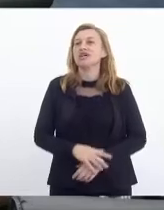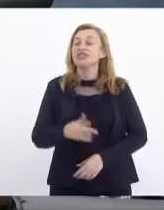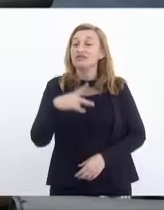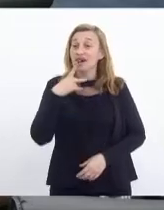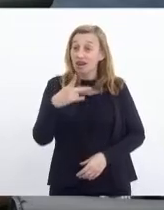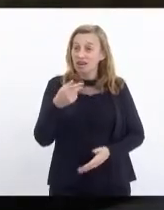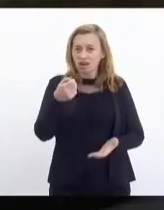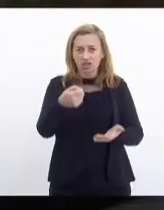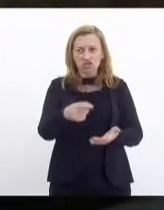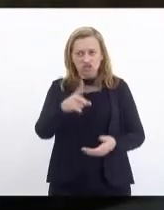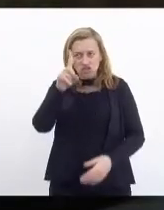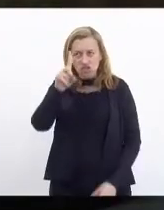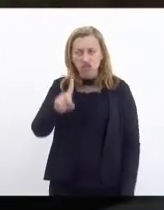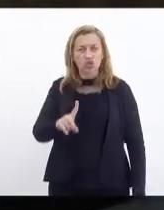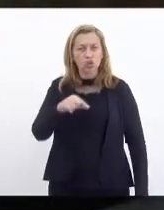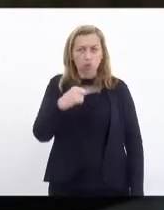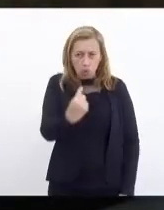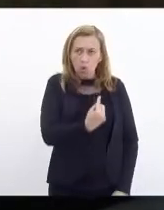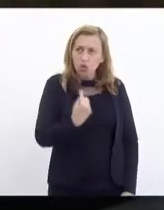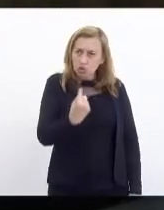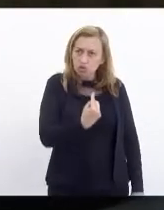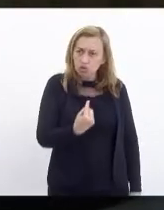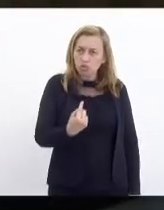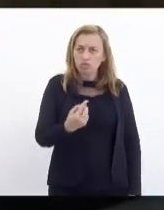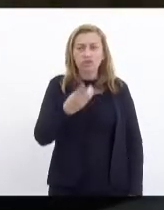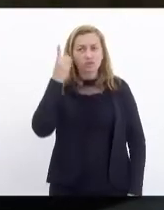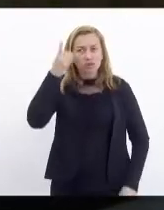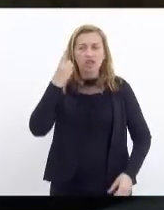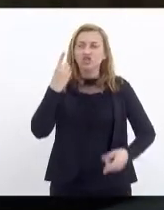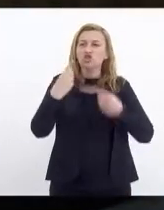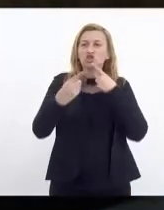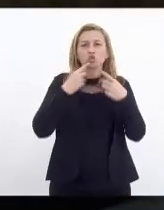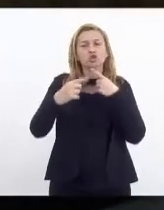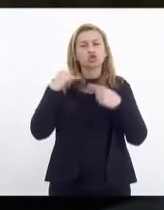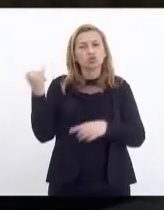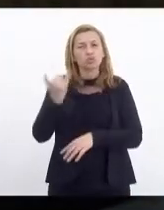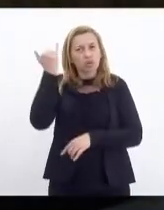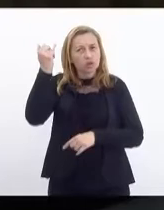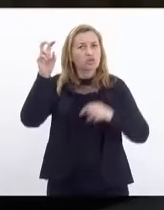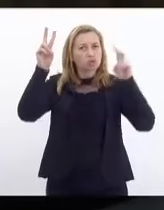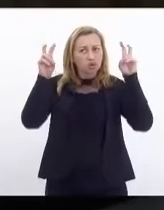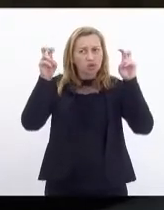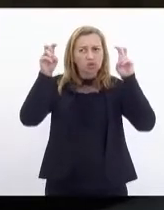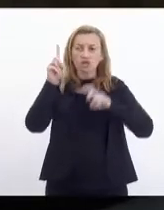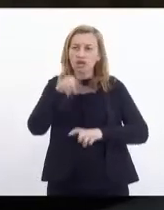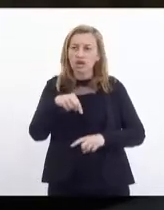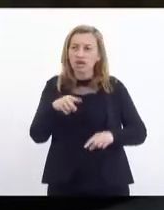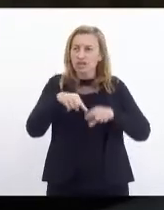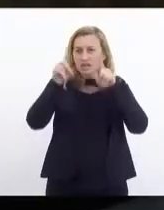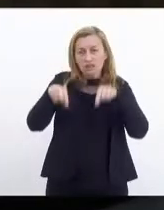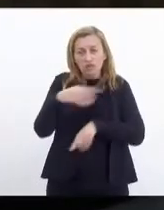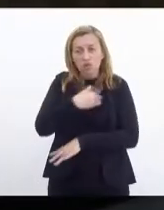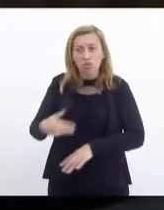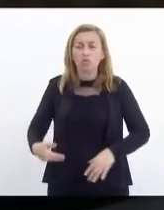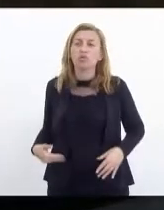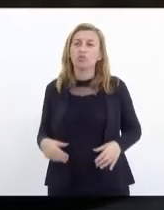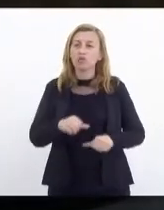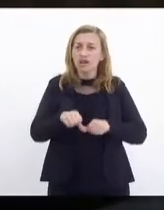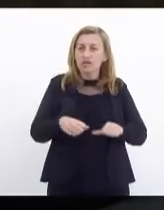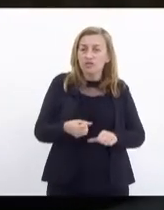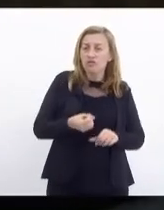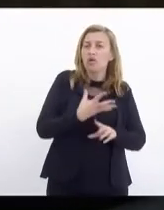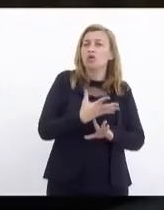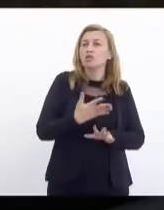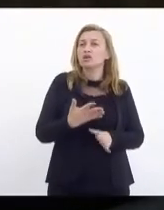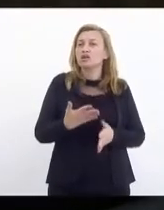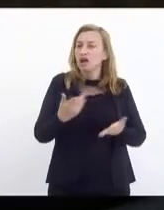é uma obrigação nossa, enquanto parlamento, nesse momento que a gente está discutindo uma questão tão importante, que é a questão do servidor público, das reformas que estão